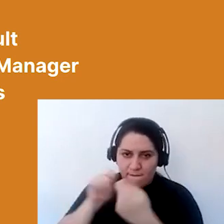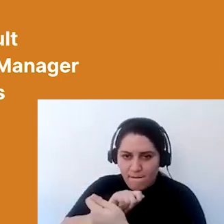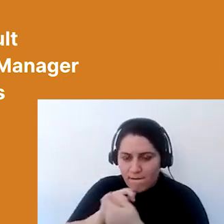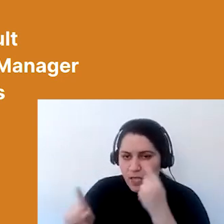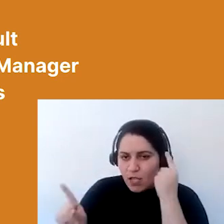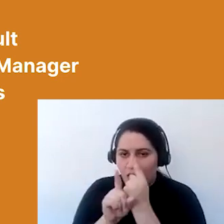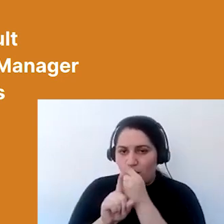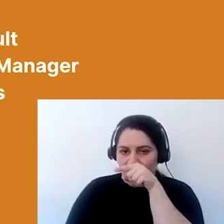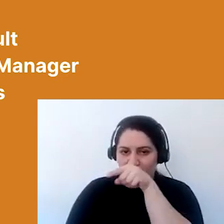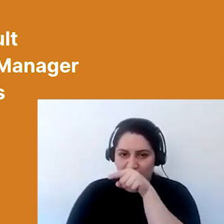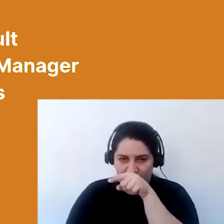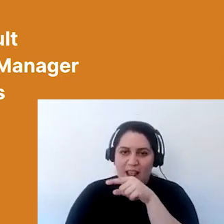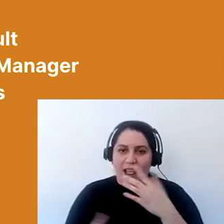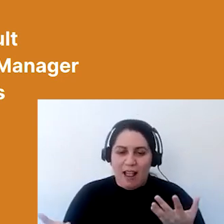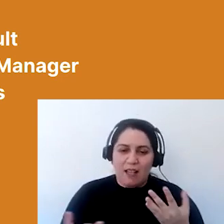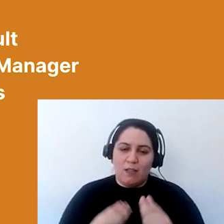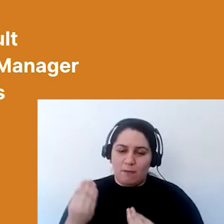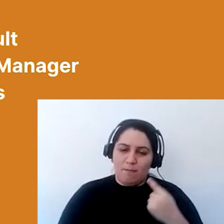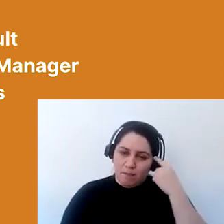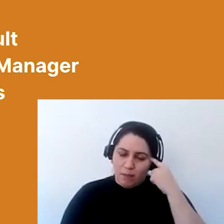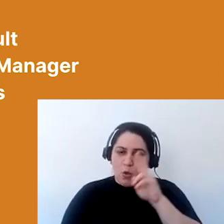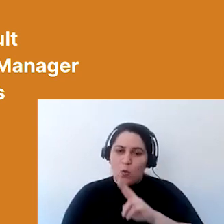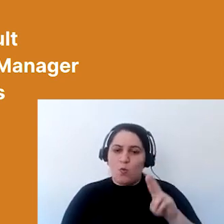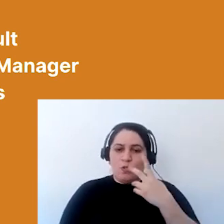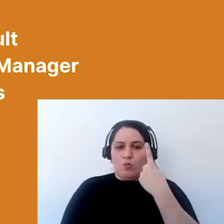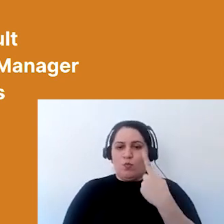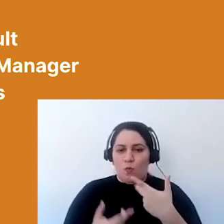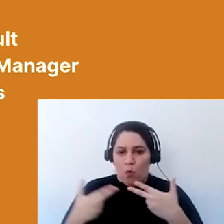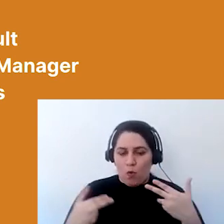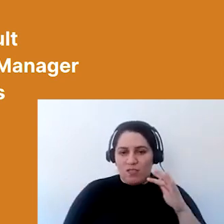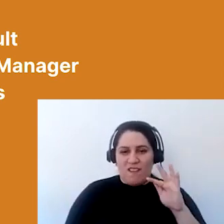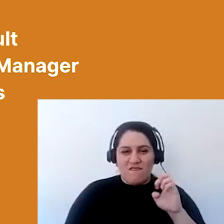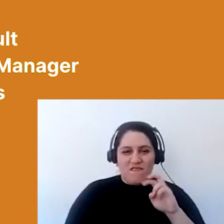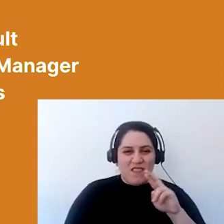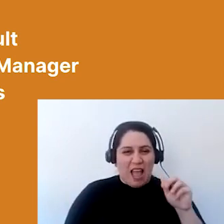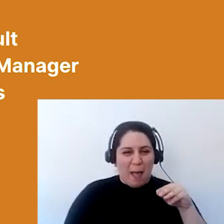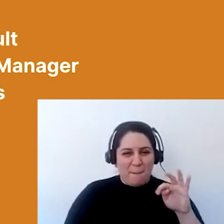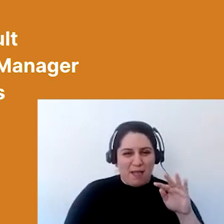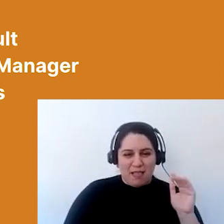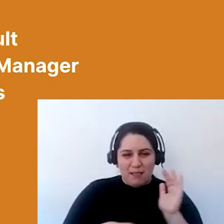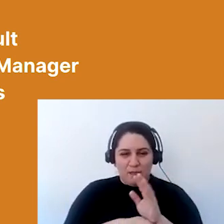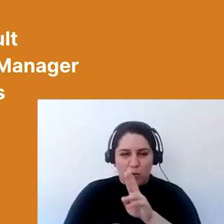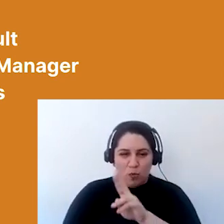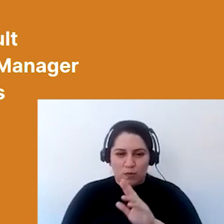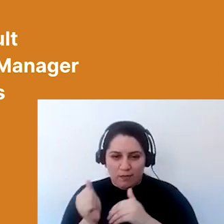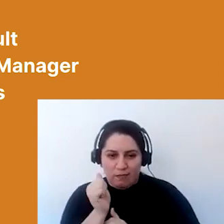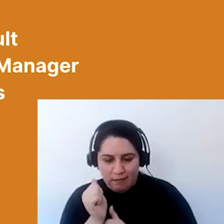quando for possível, é legal usar uma ferramenta que armazena o segredo ali com autenticação, com autorização, e só